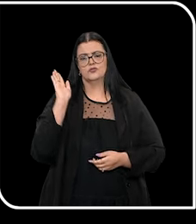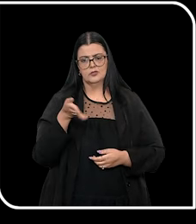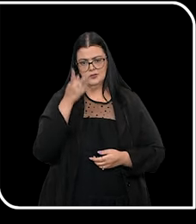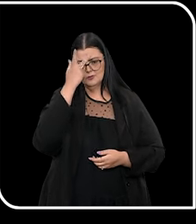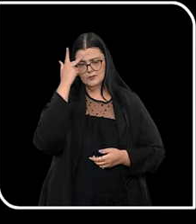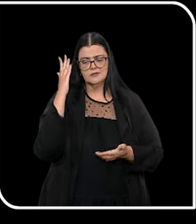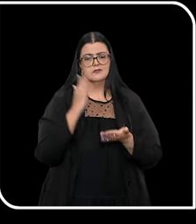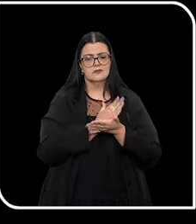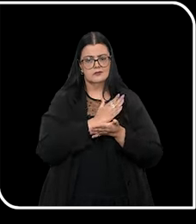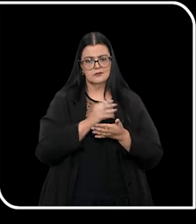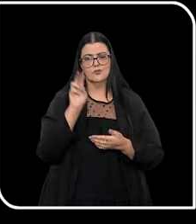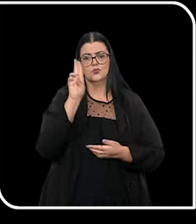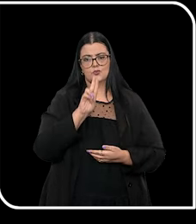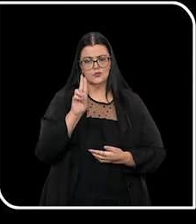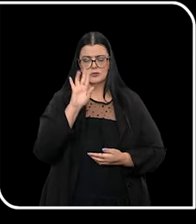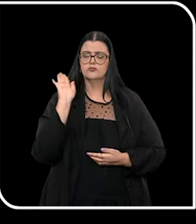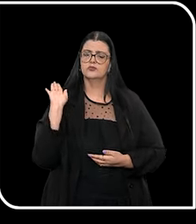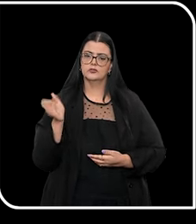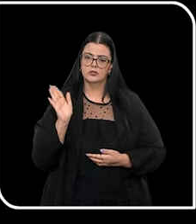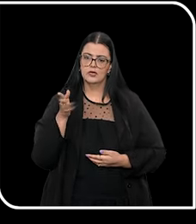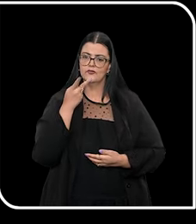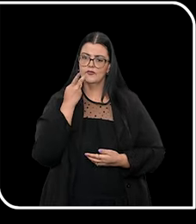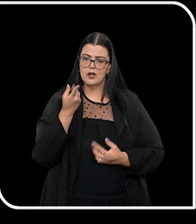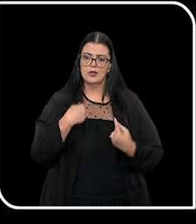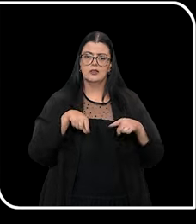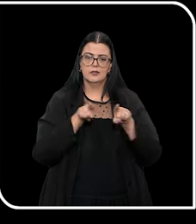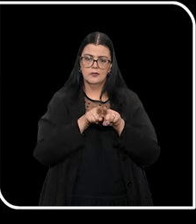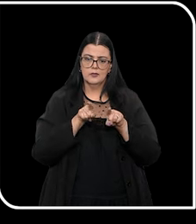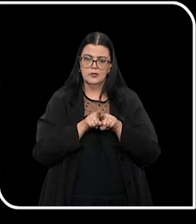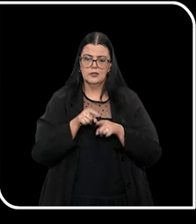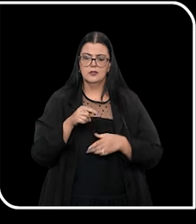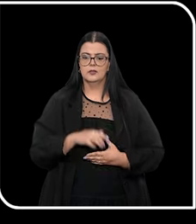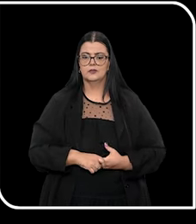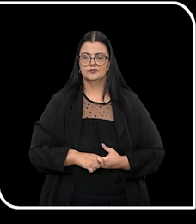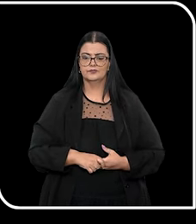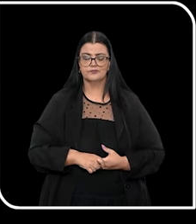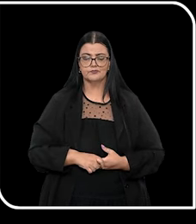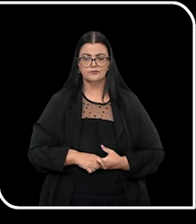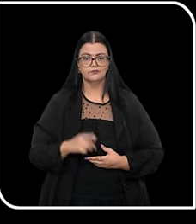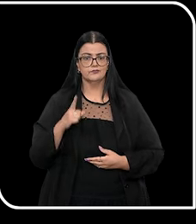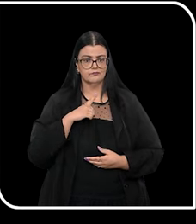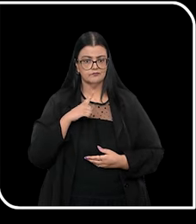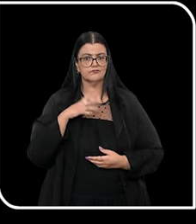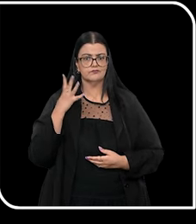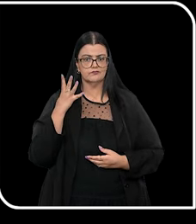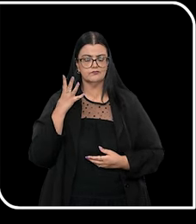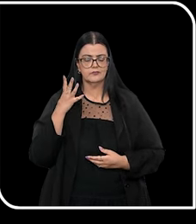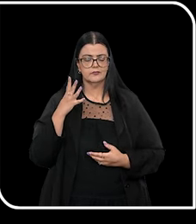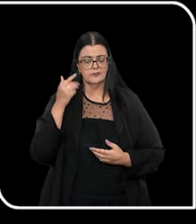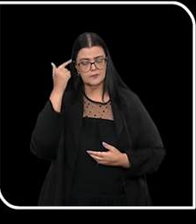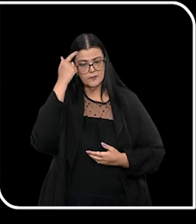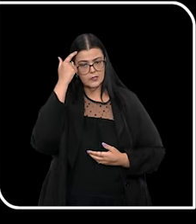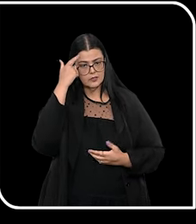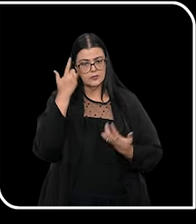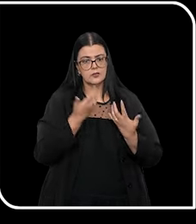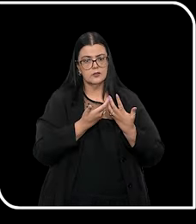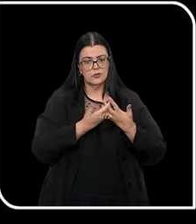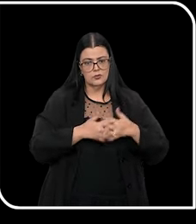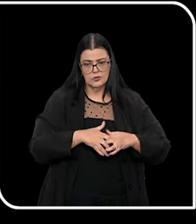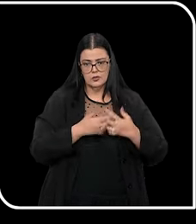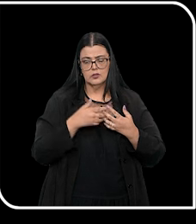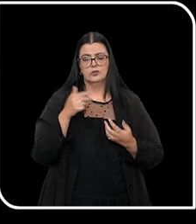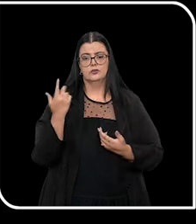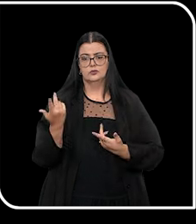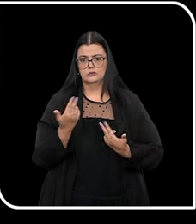que vocês já ouviram já falaram Eu também já falei e e e ouço e enfim Então vamos pensar junto